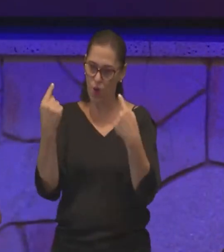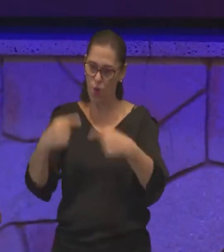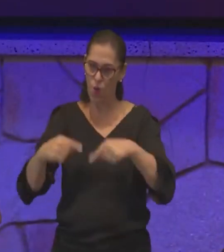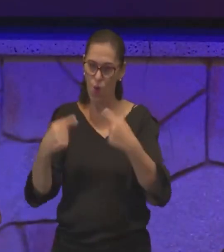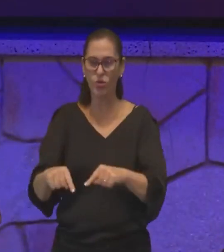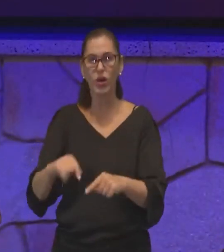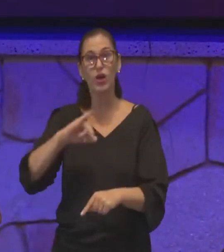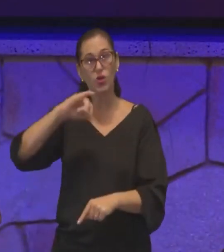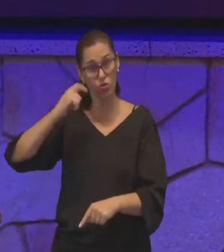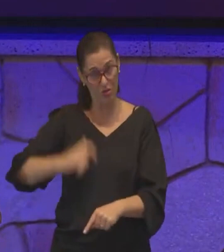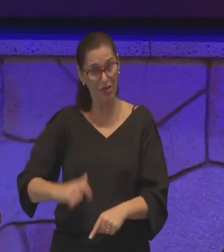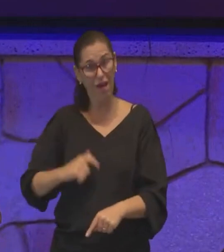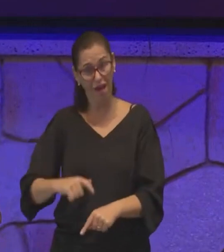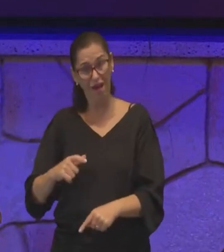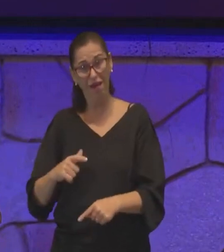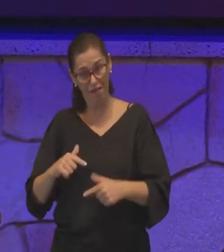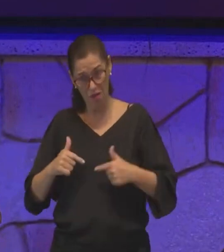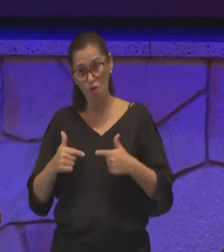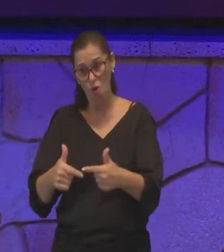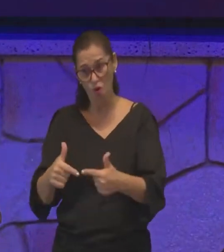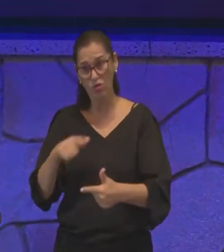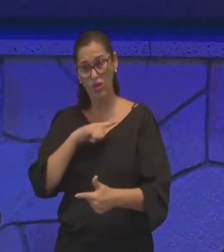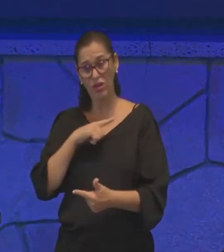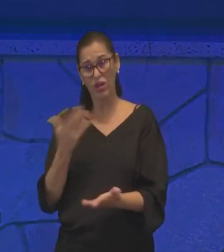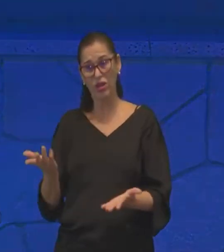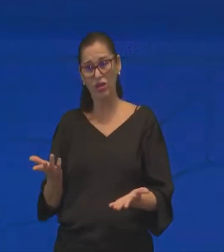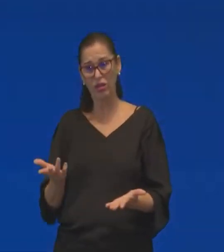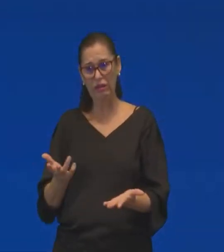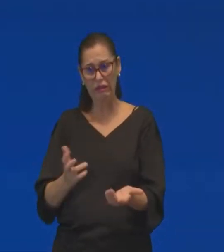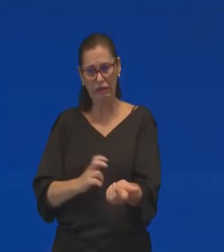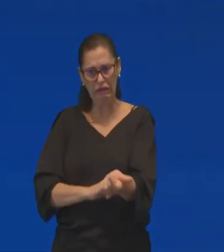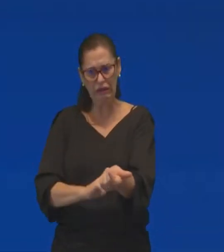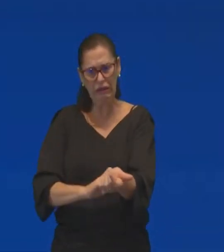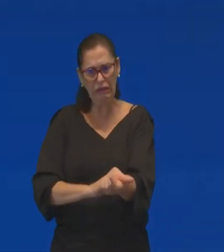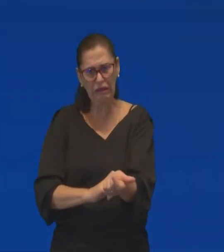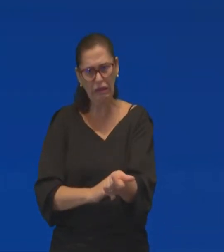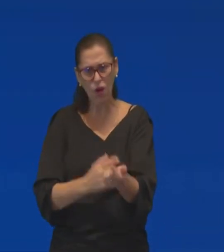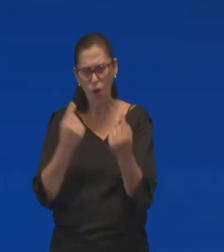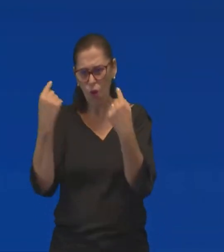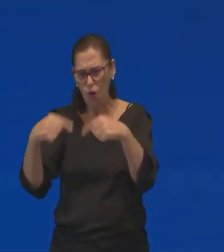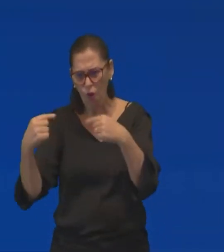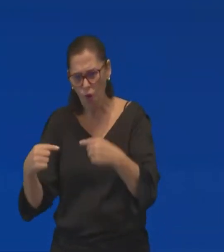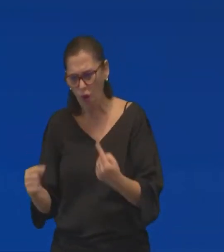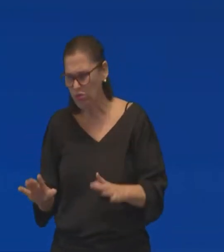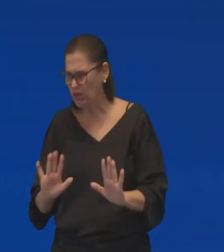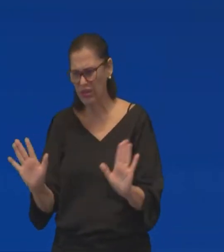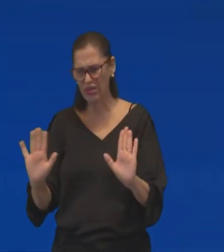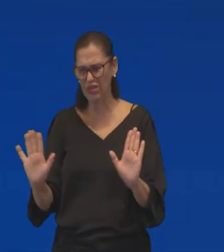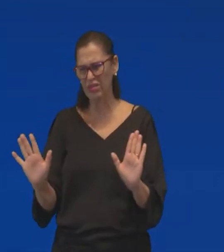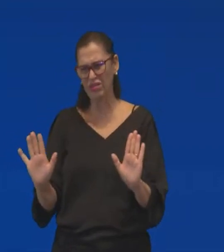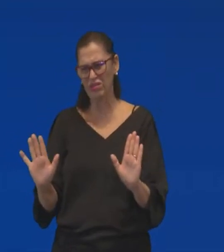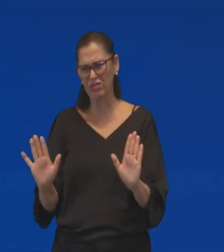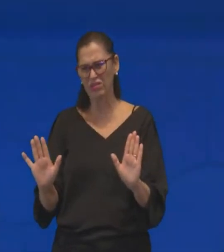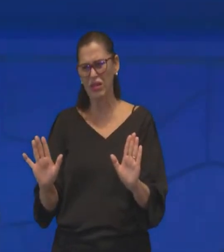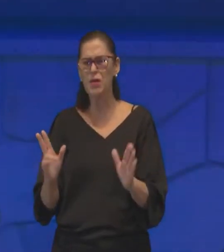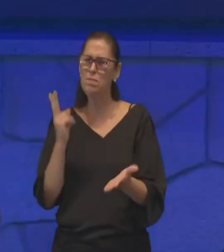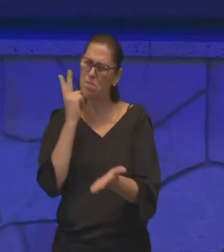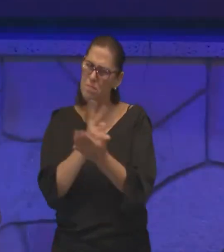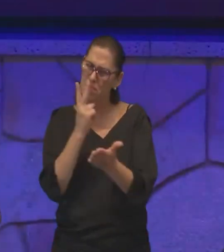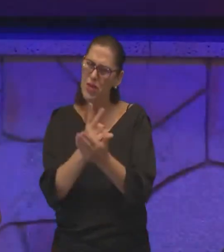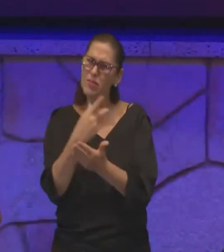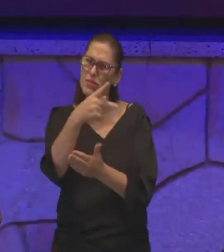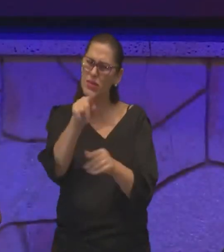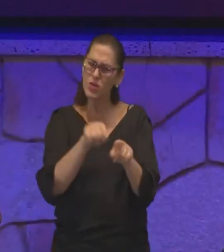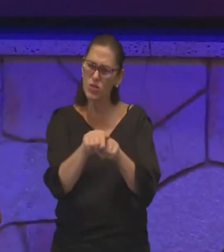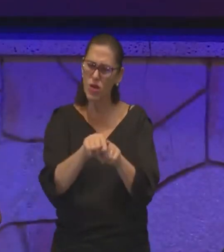enfrenta isso. Não te irrites por causa dos opositores, ainda que sejam teus irmãos,